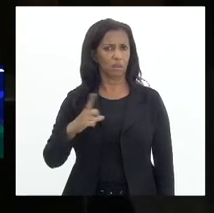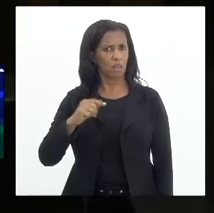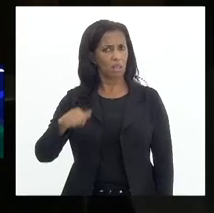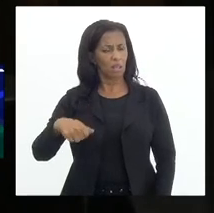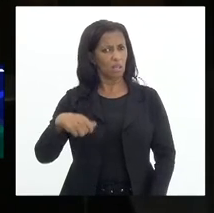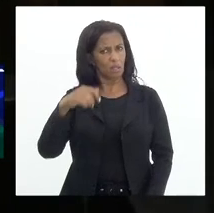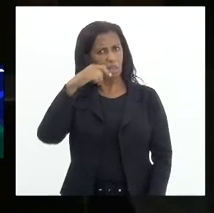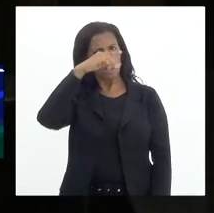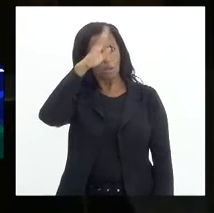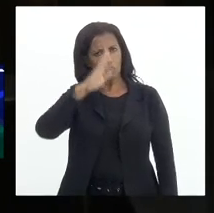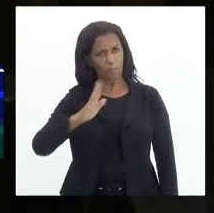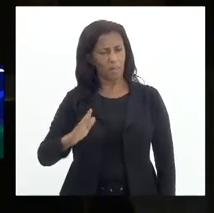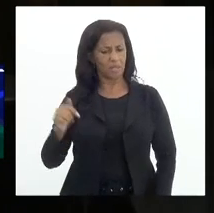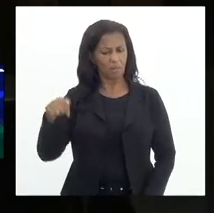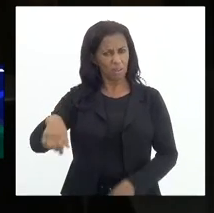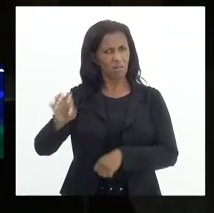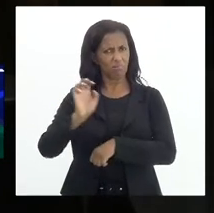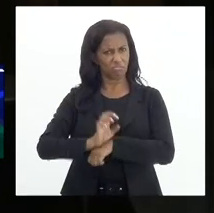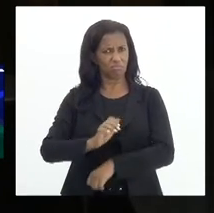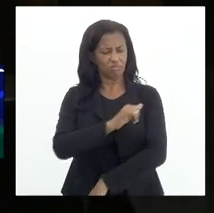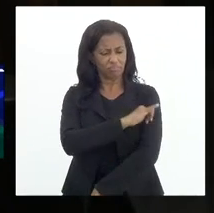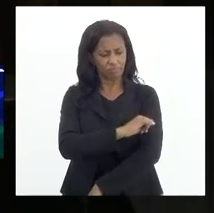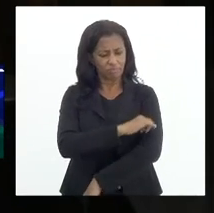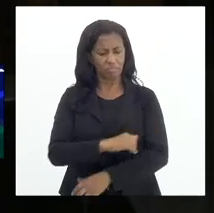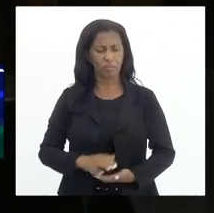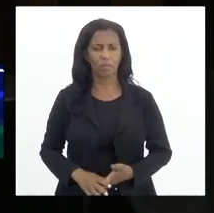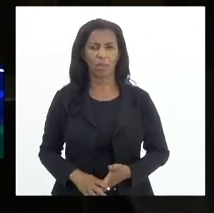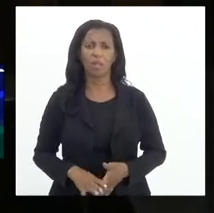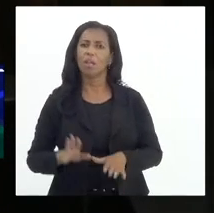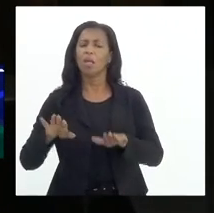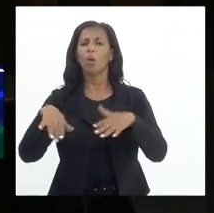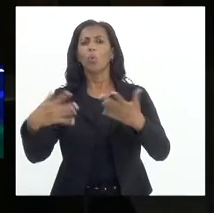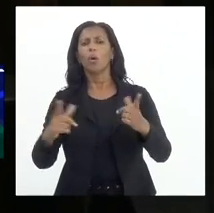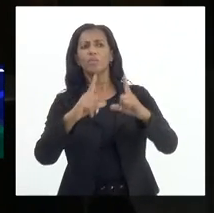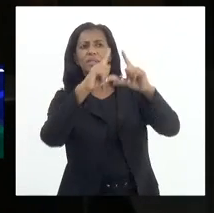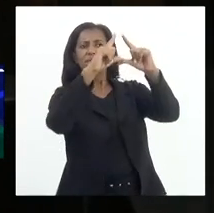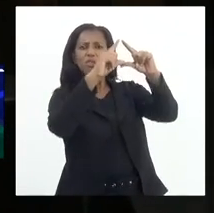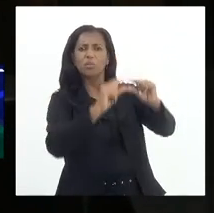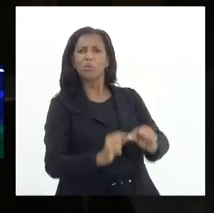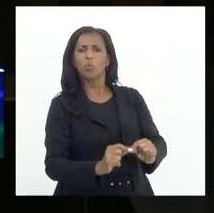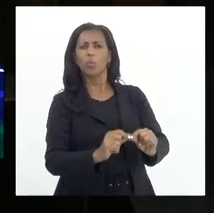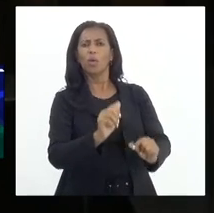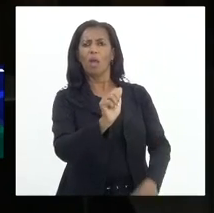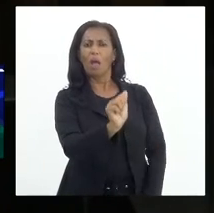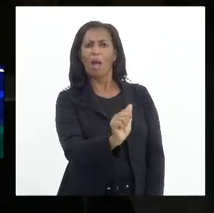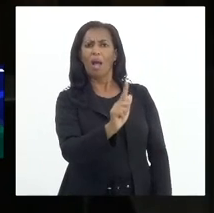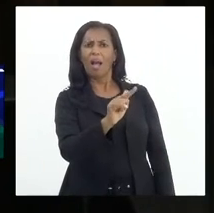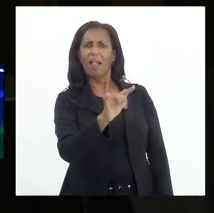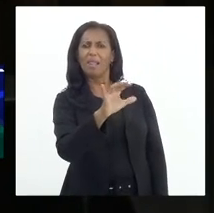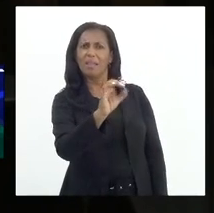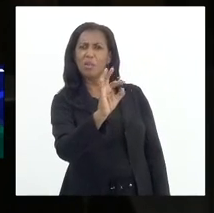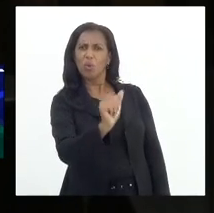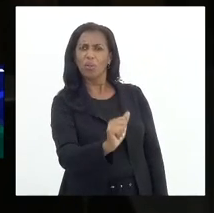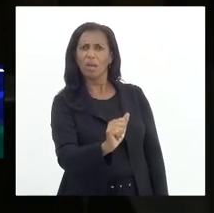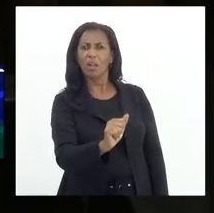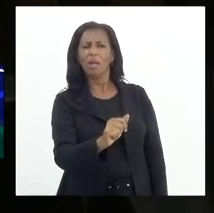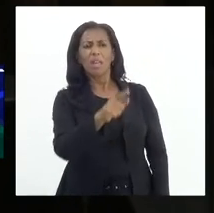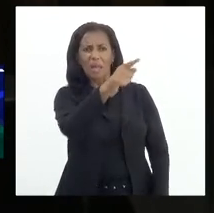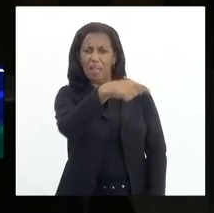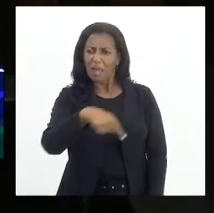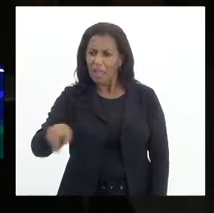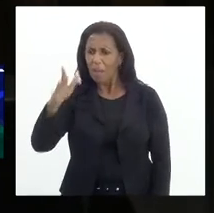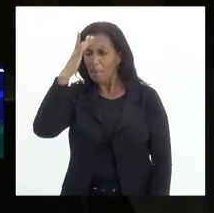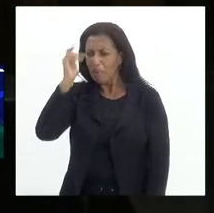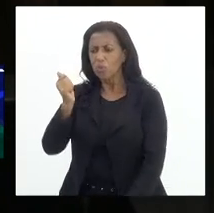e no nosso estado em especial, que quando você reduz a alíquota, é para reduzir o